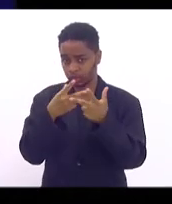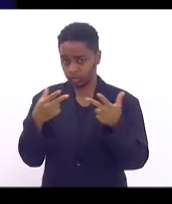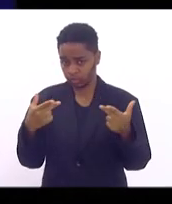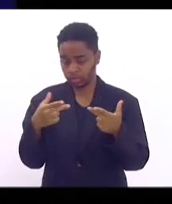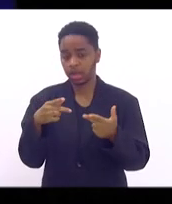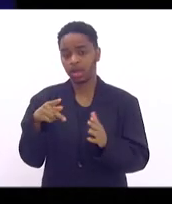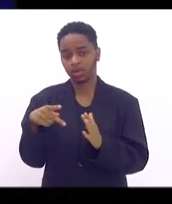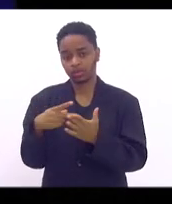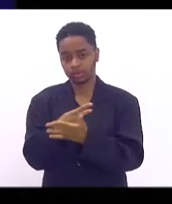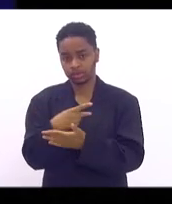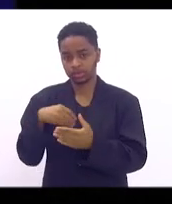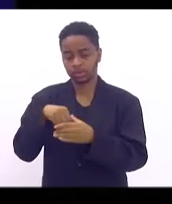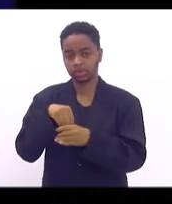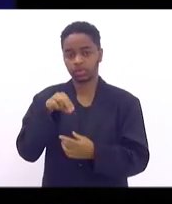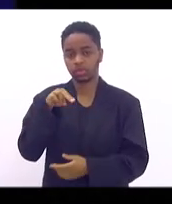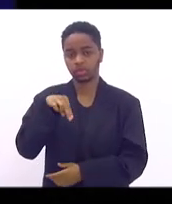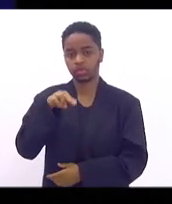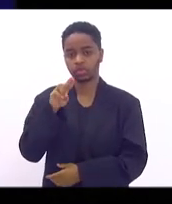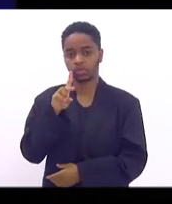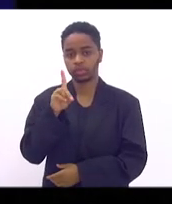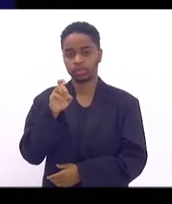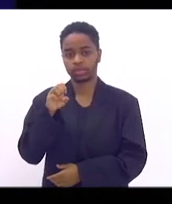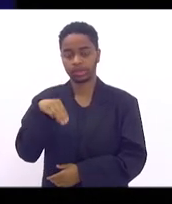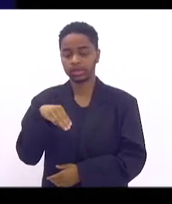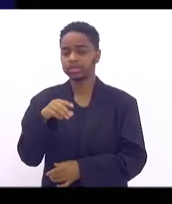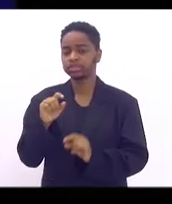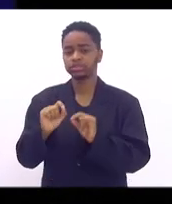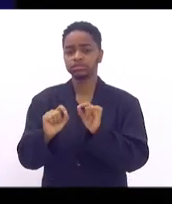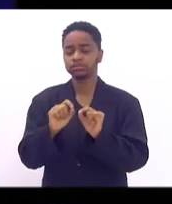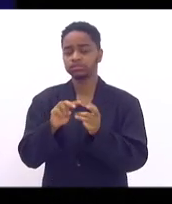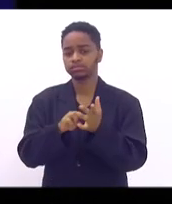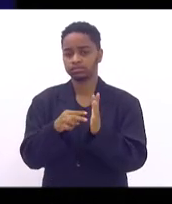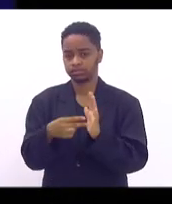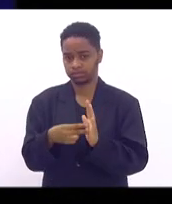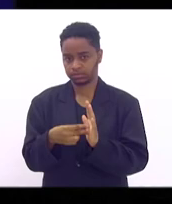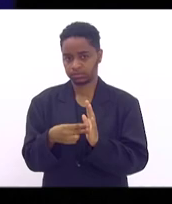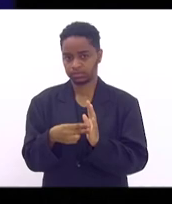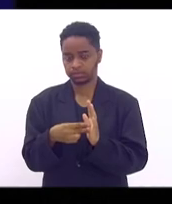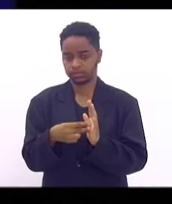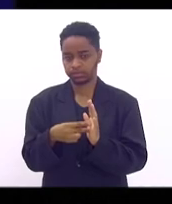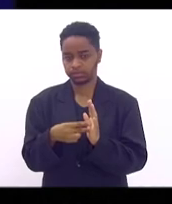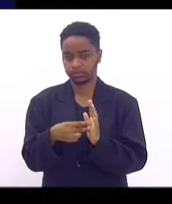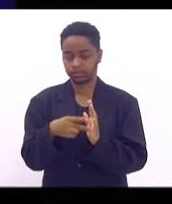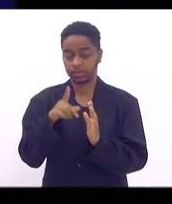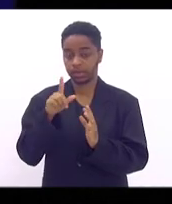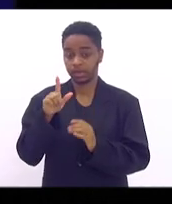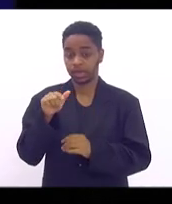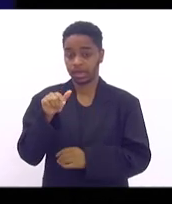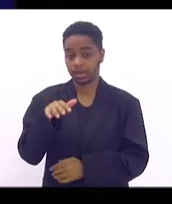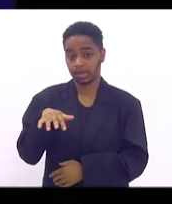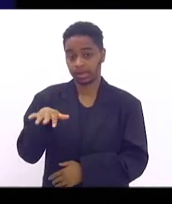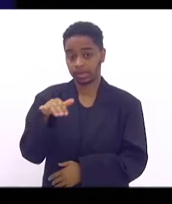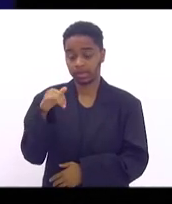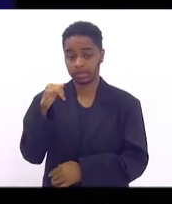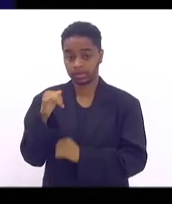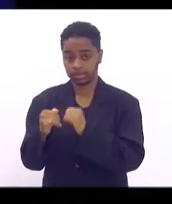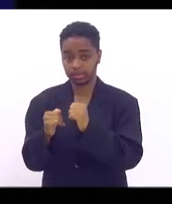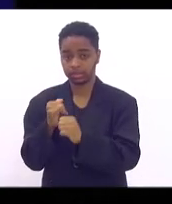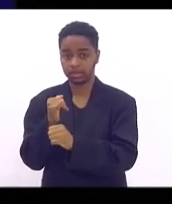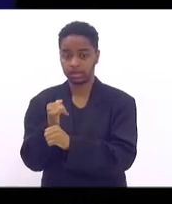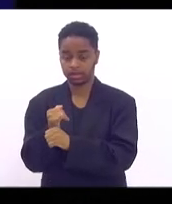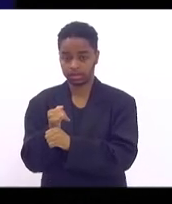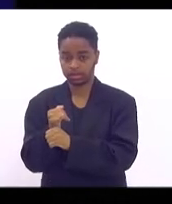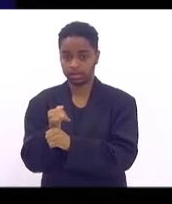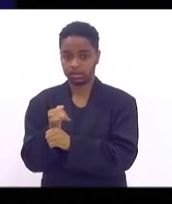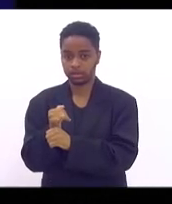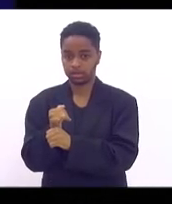Nudem, porque o que é a inteligência das coisas? É a internet, ali eu coloquei um conceito, na internet